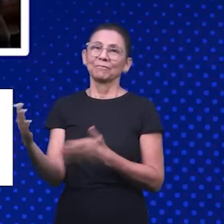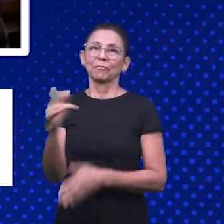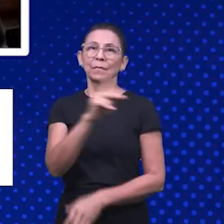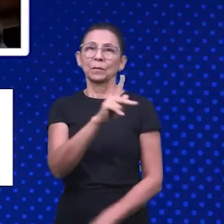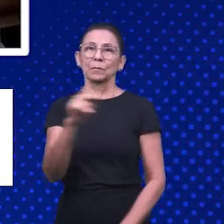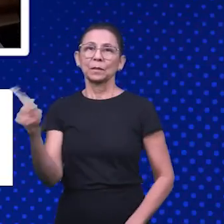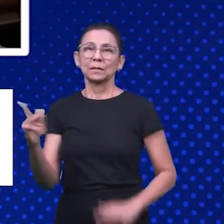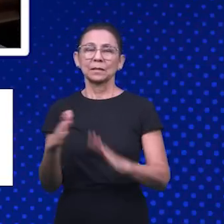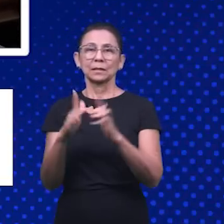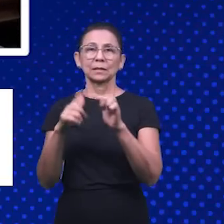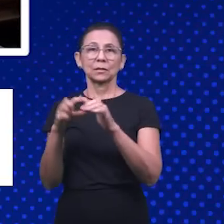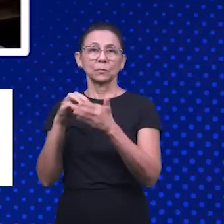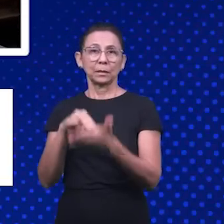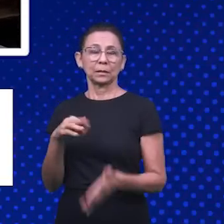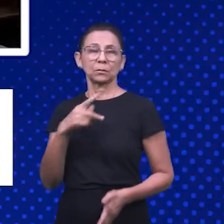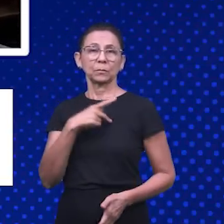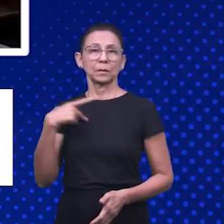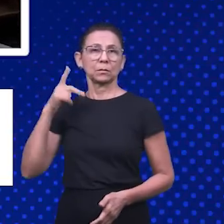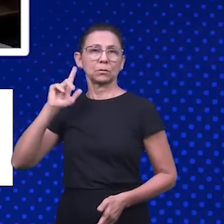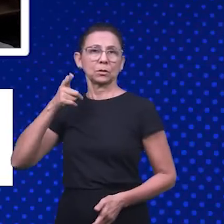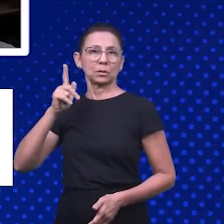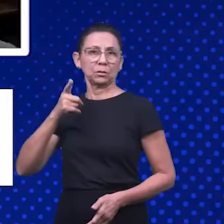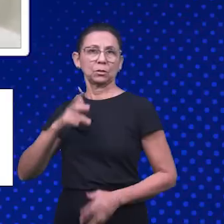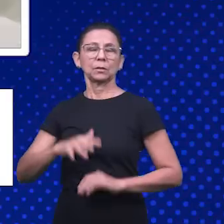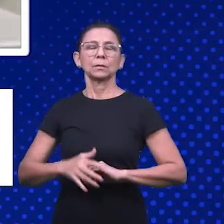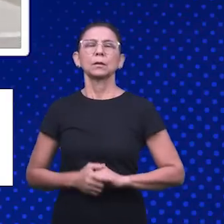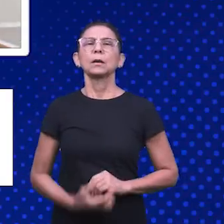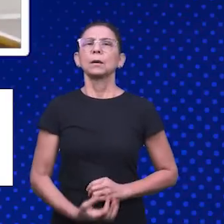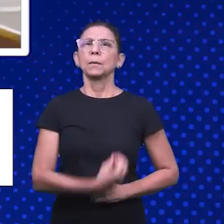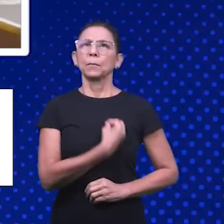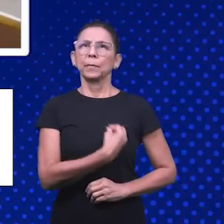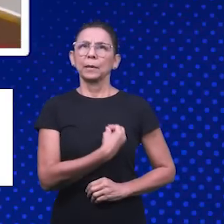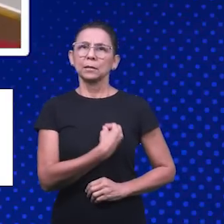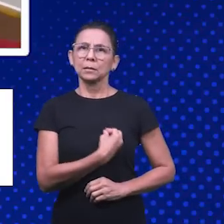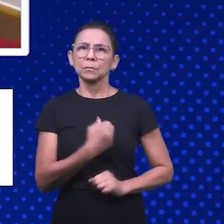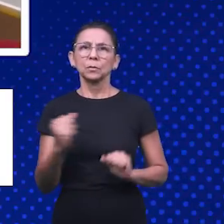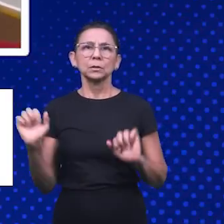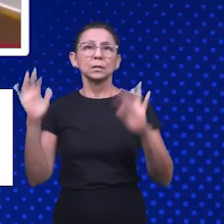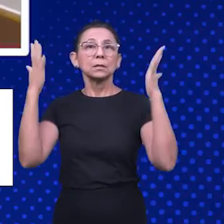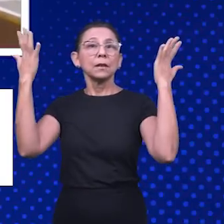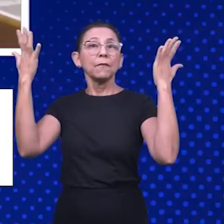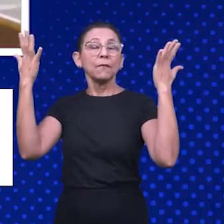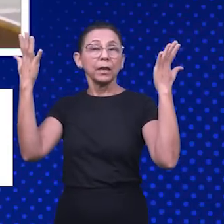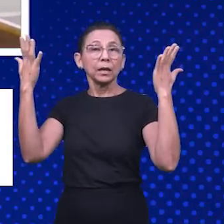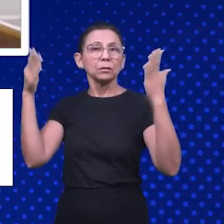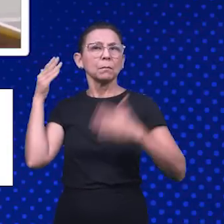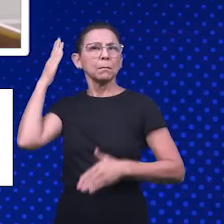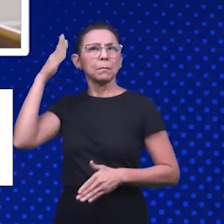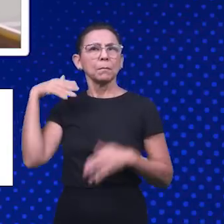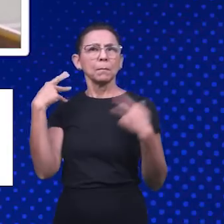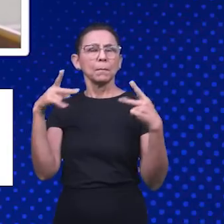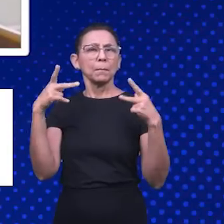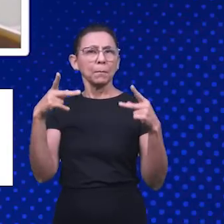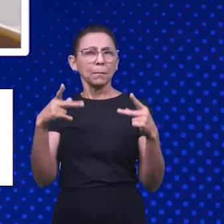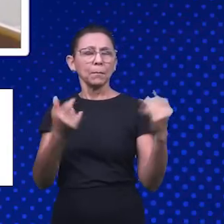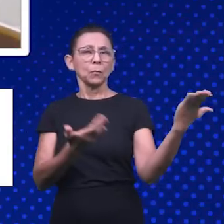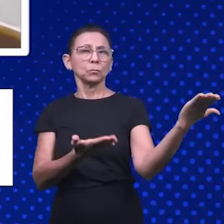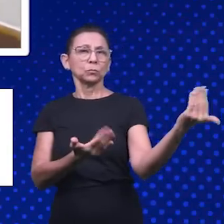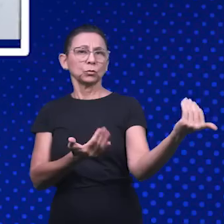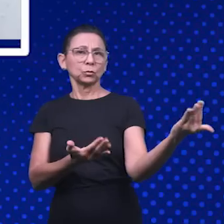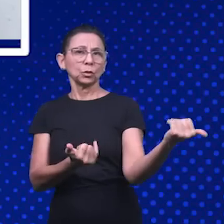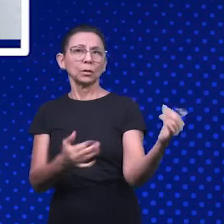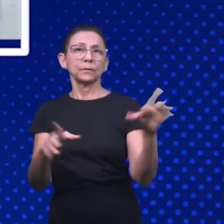O presidente da Igreja Cristã Maranata, o pastor Gedel Tigueiros, participou desse evento e entregou uma mensagem aos